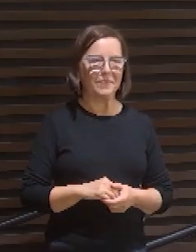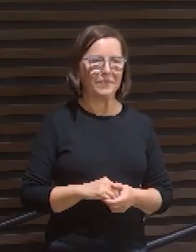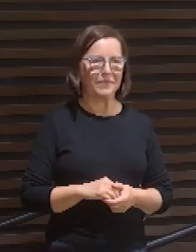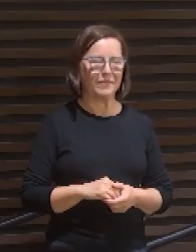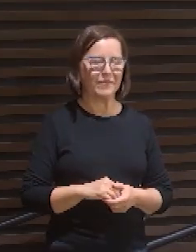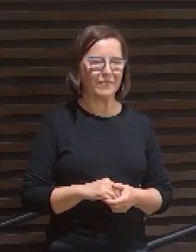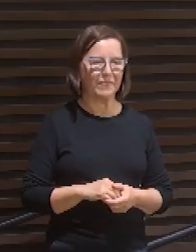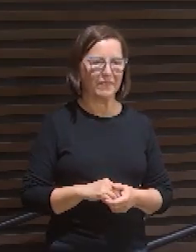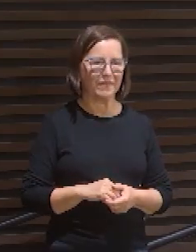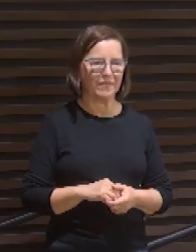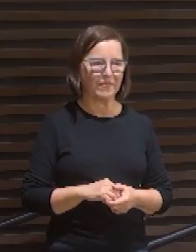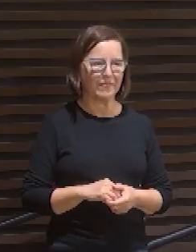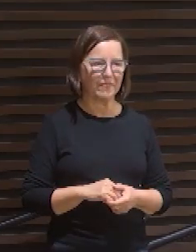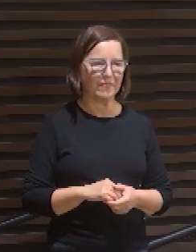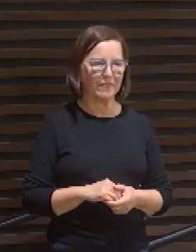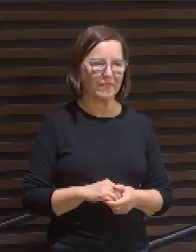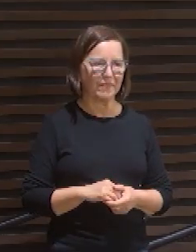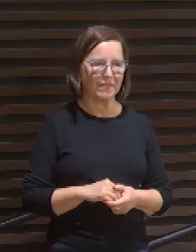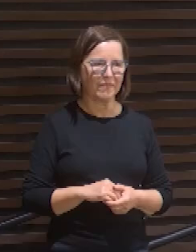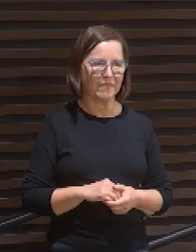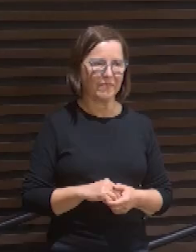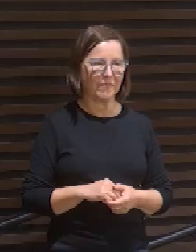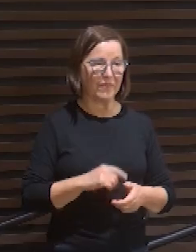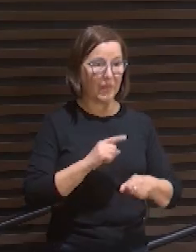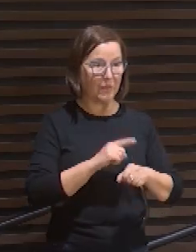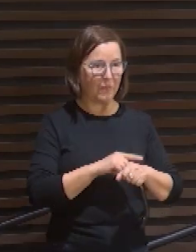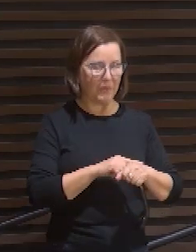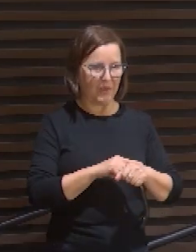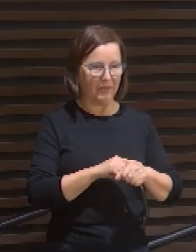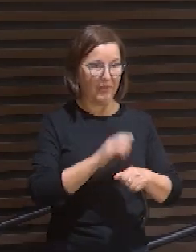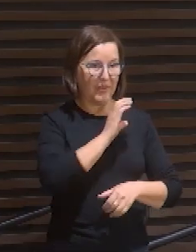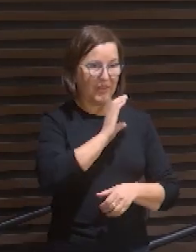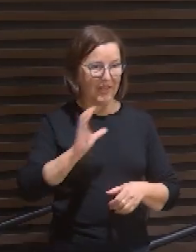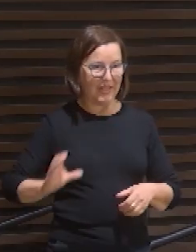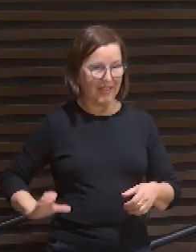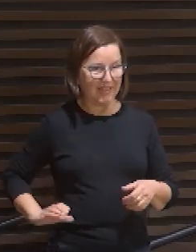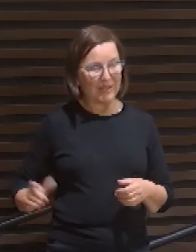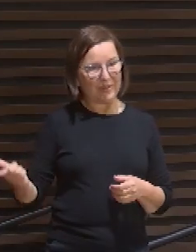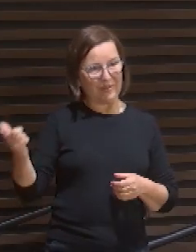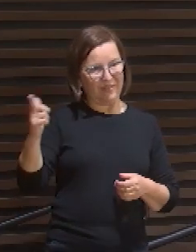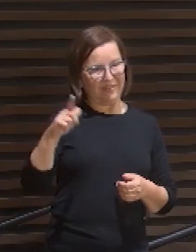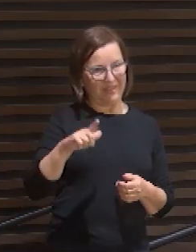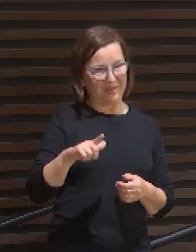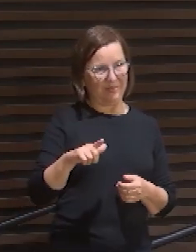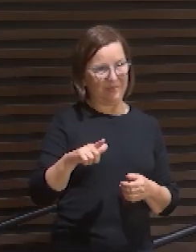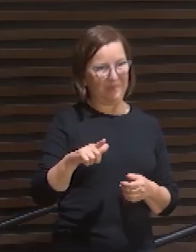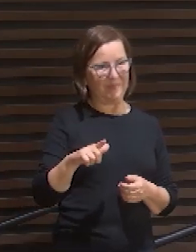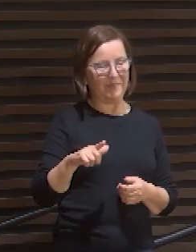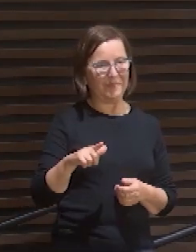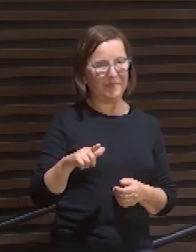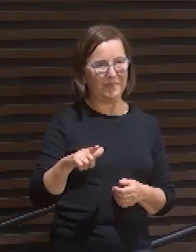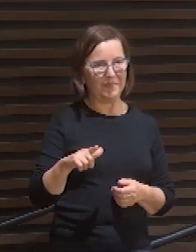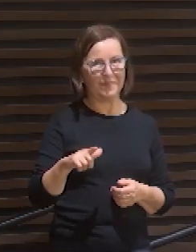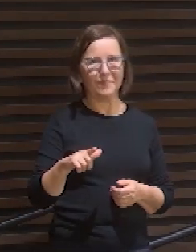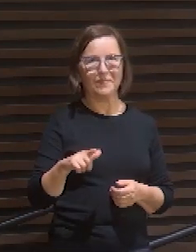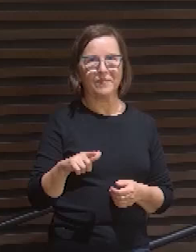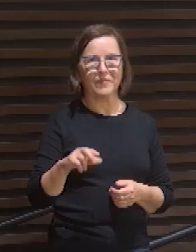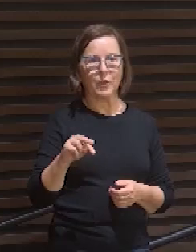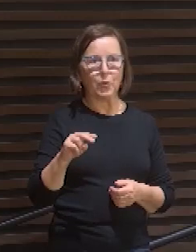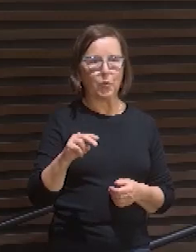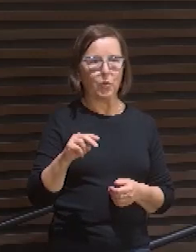Quando porém veio Cristo, como